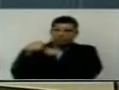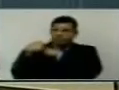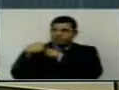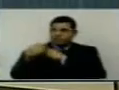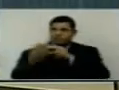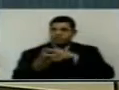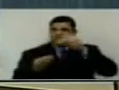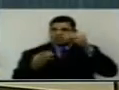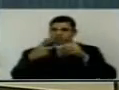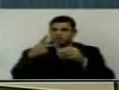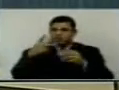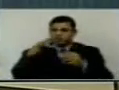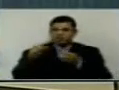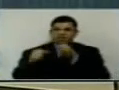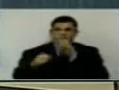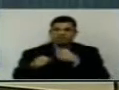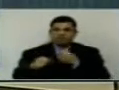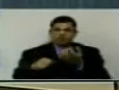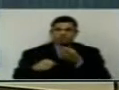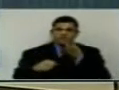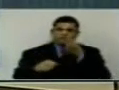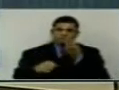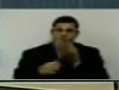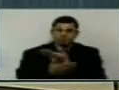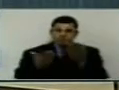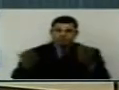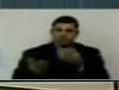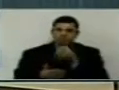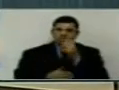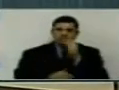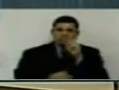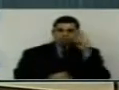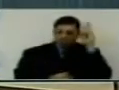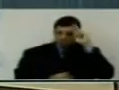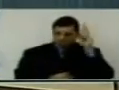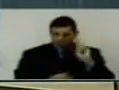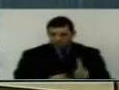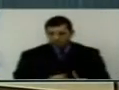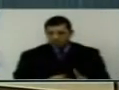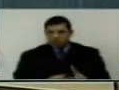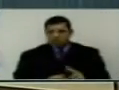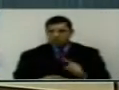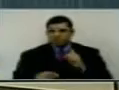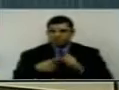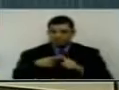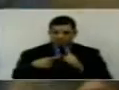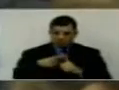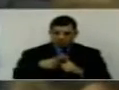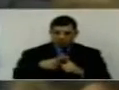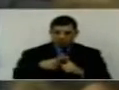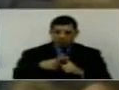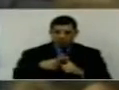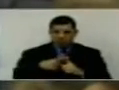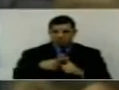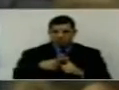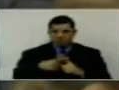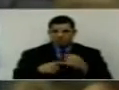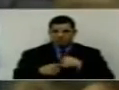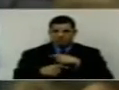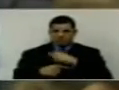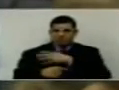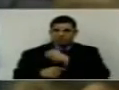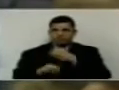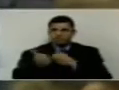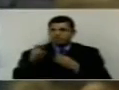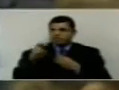público. Eu quero dizer isso e contar um pouco dessa história, porque eu tenho um filho